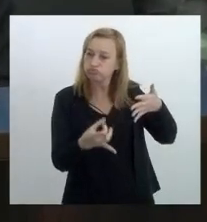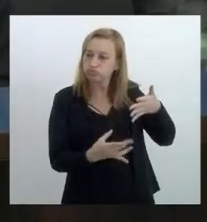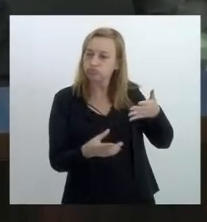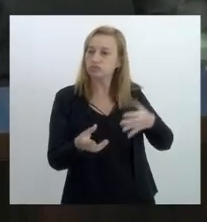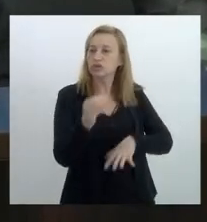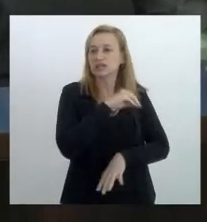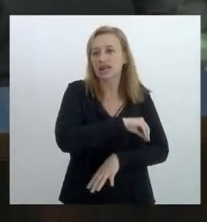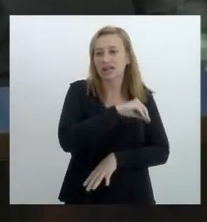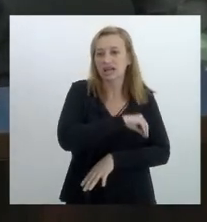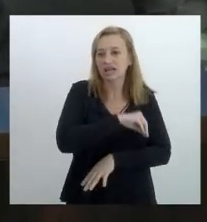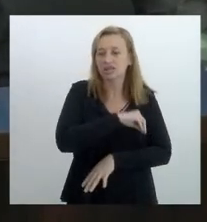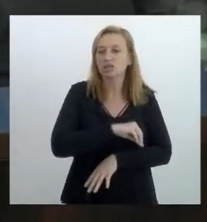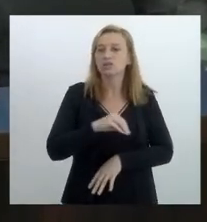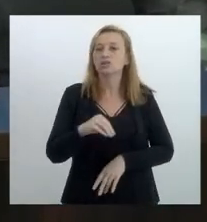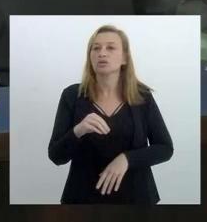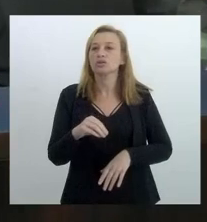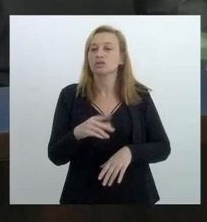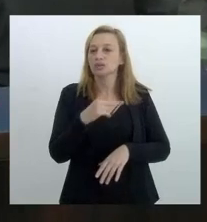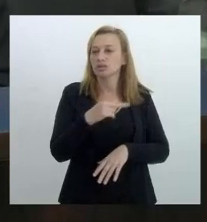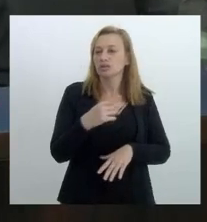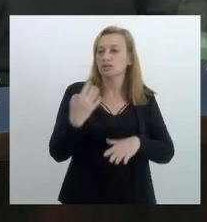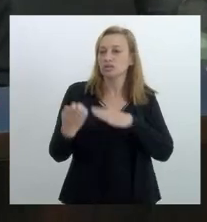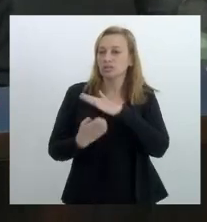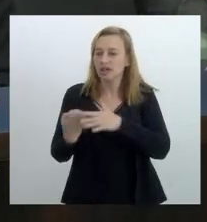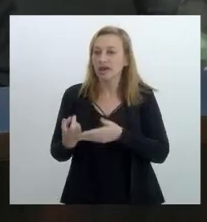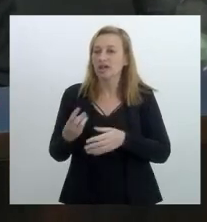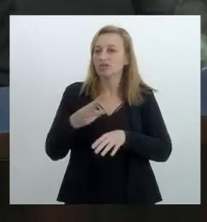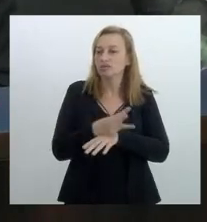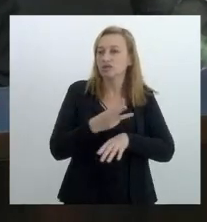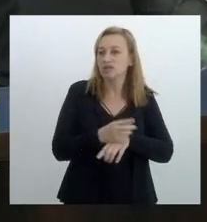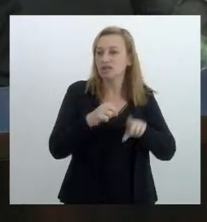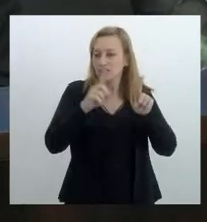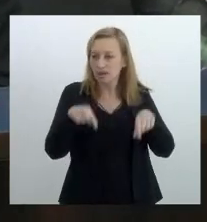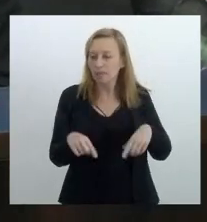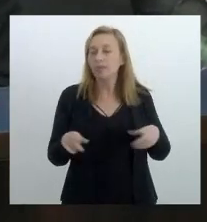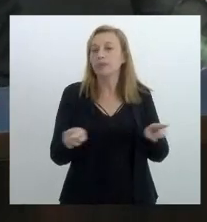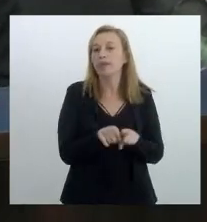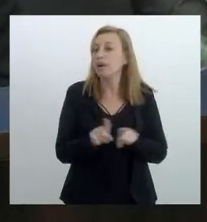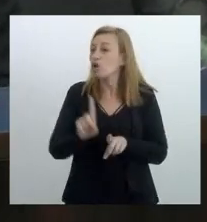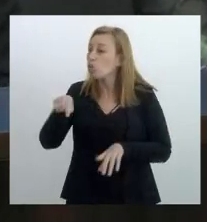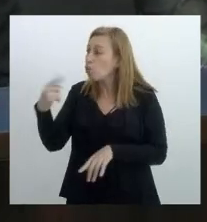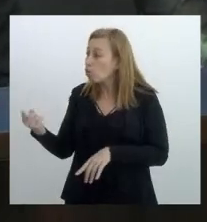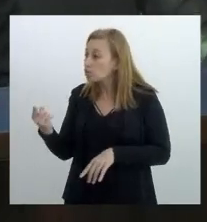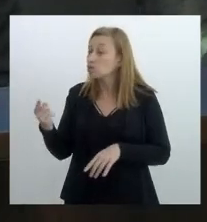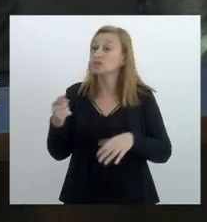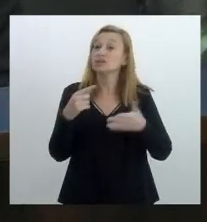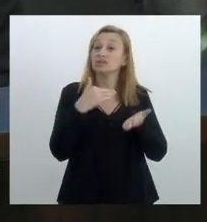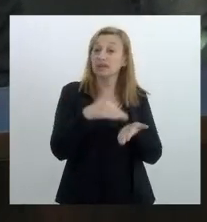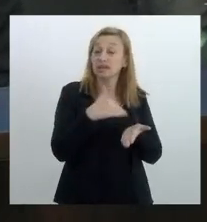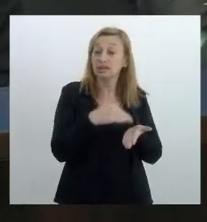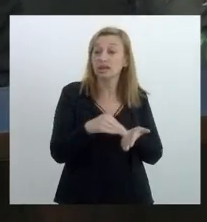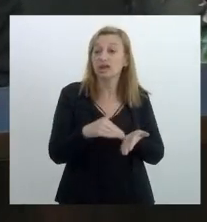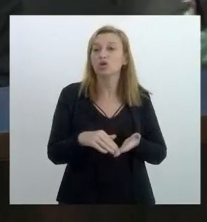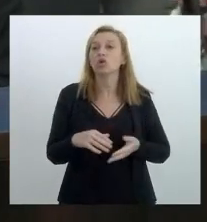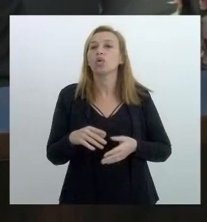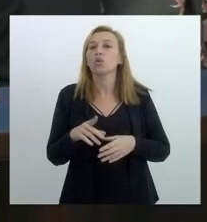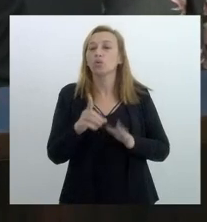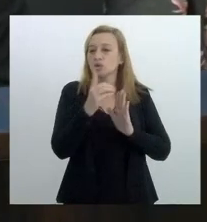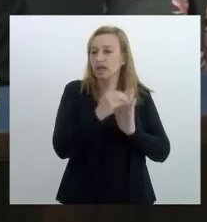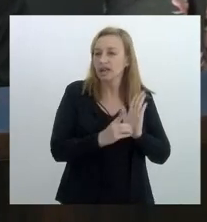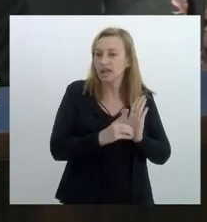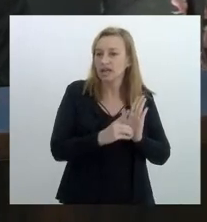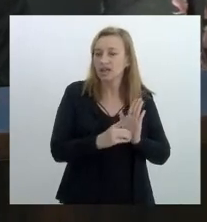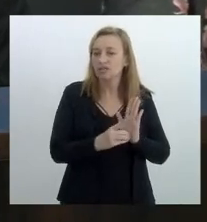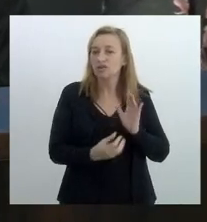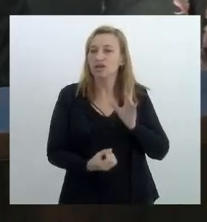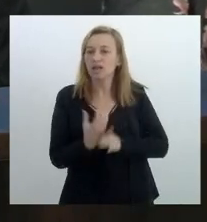salariais dos empregados terceirizados. E um outro argumento, secretário, é que o decreto foi editado